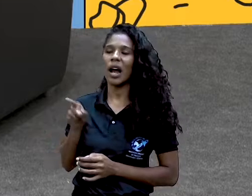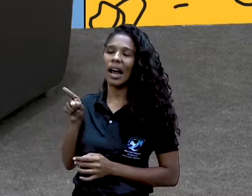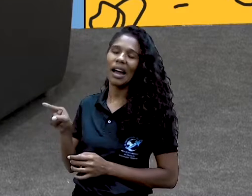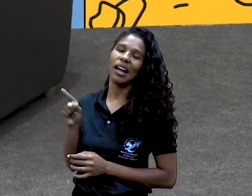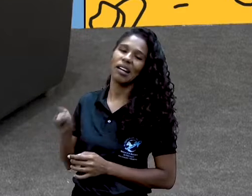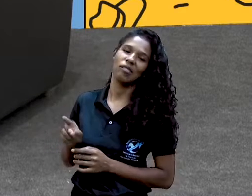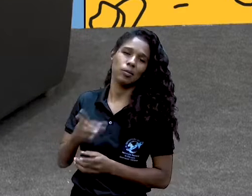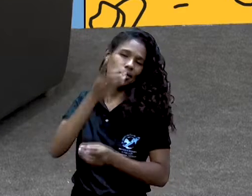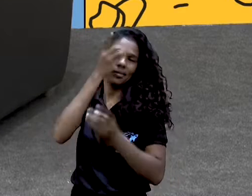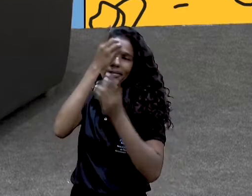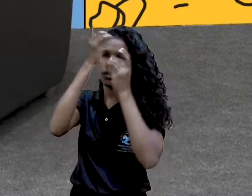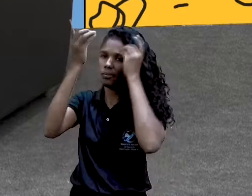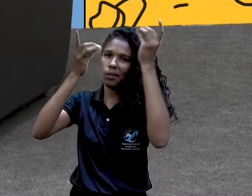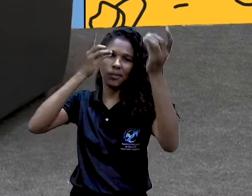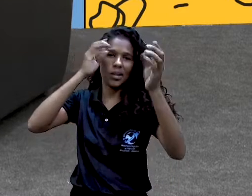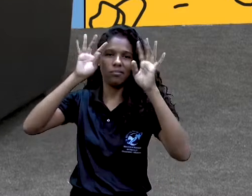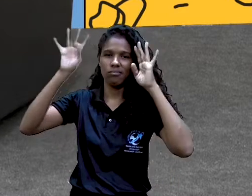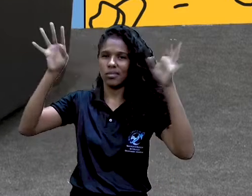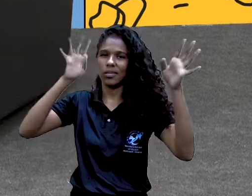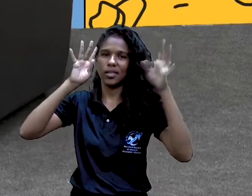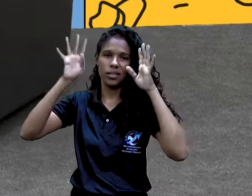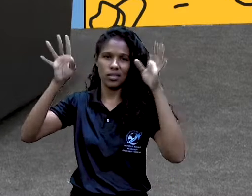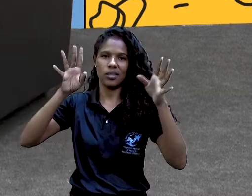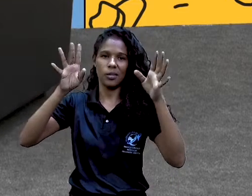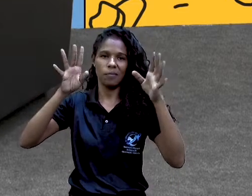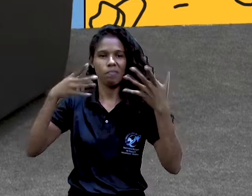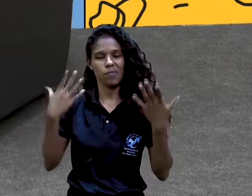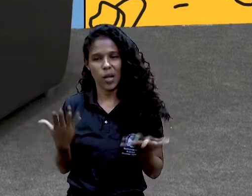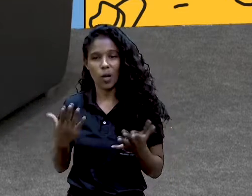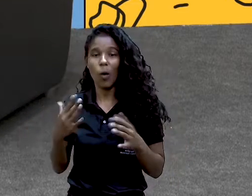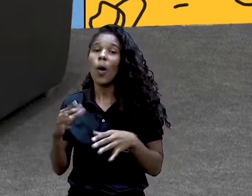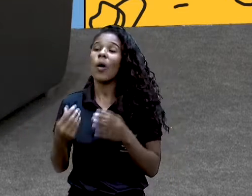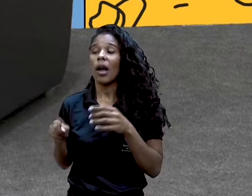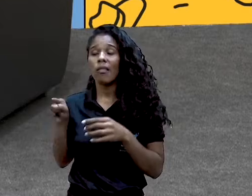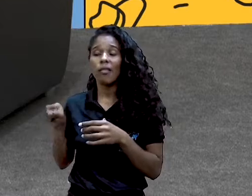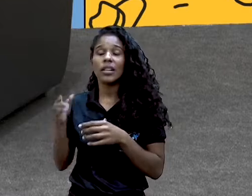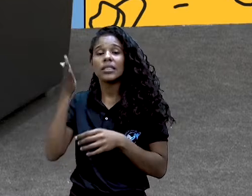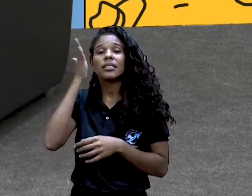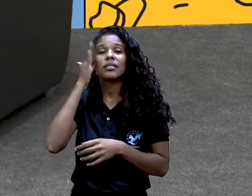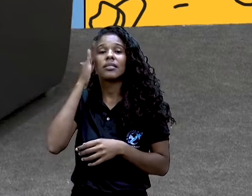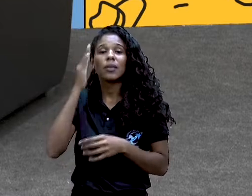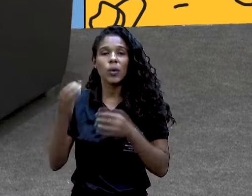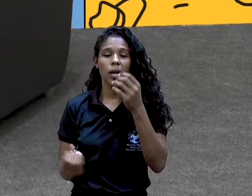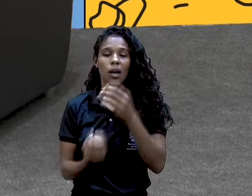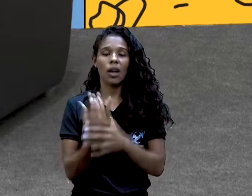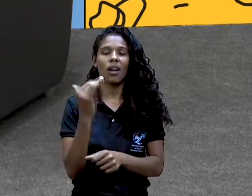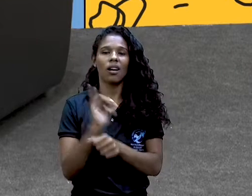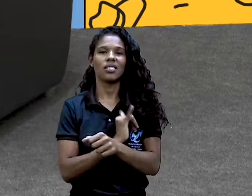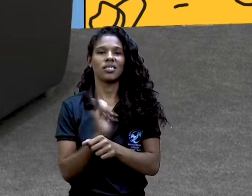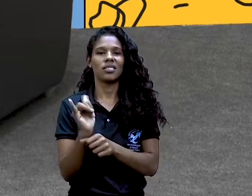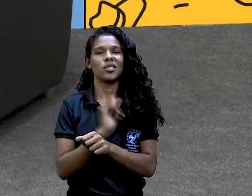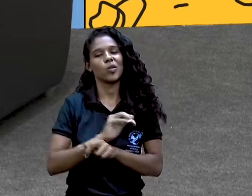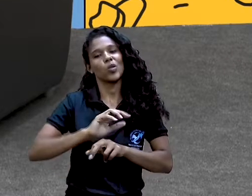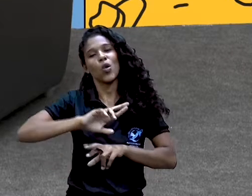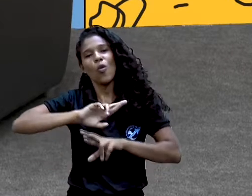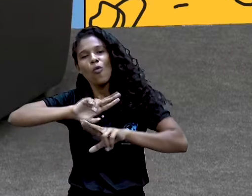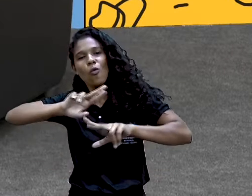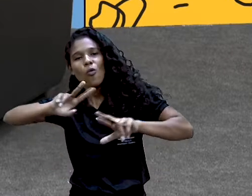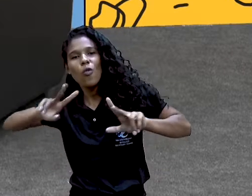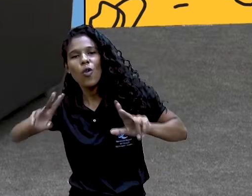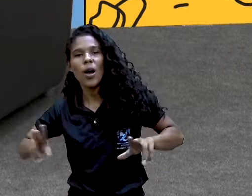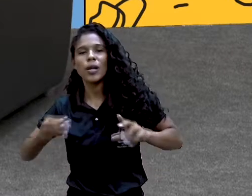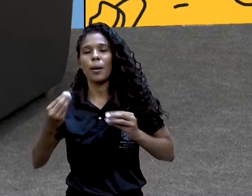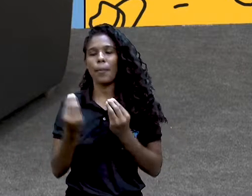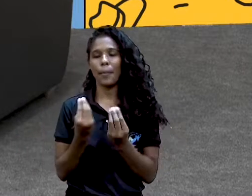pensa além, que busque outras questões. Como que a gente desenvolve isso? Sendo uma criança, quando a gente ainda está